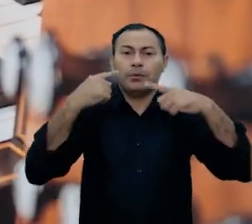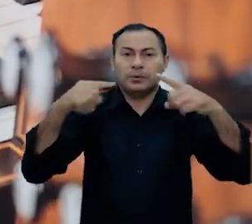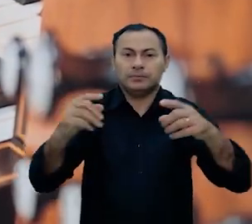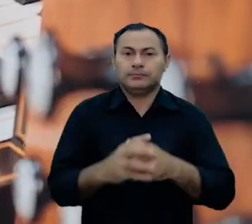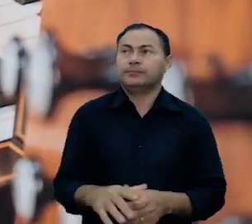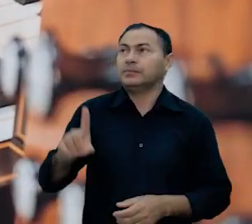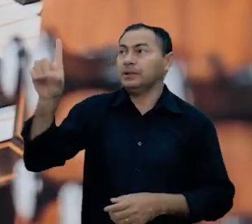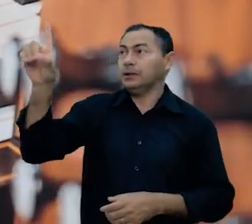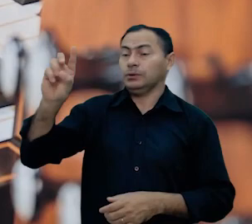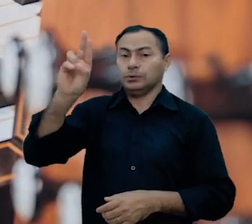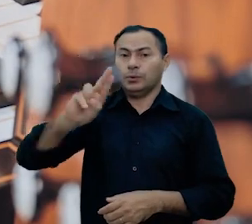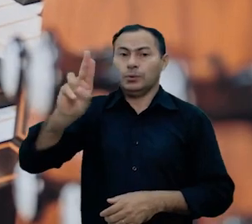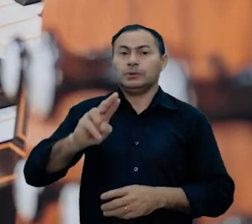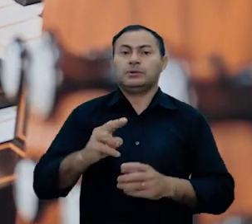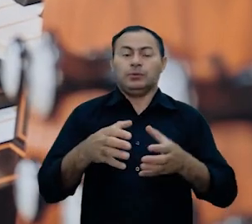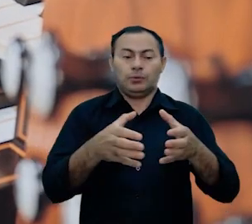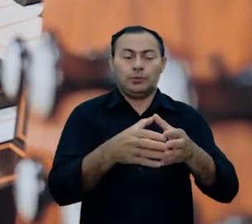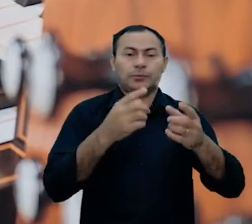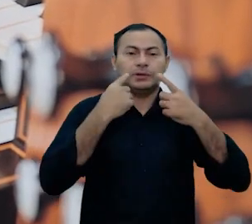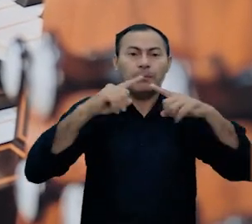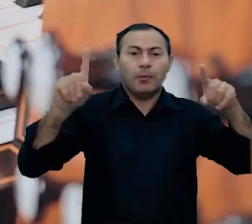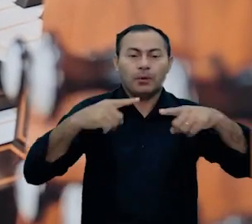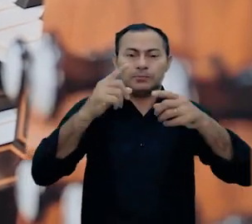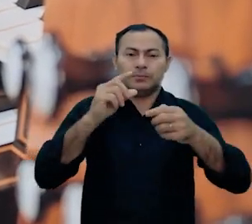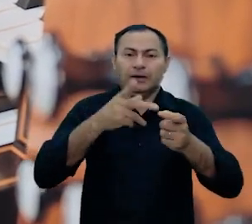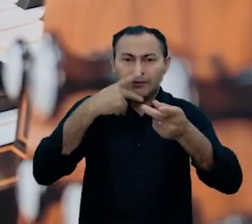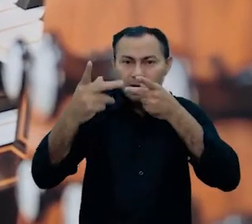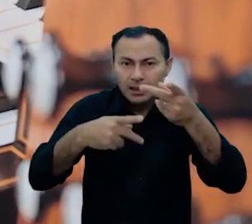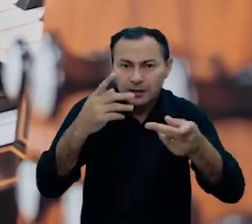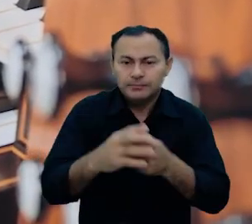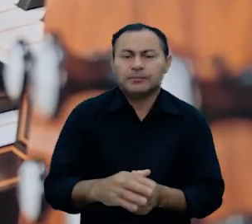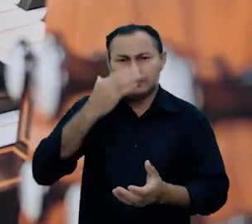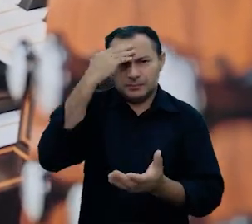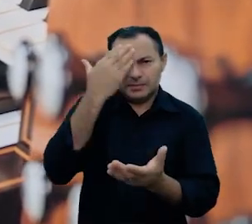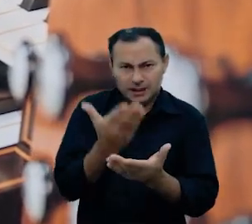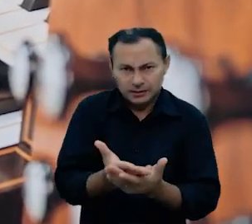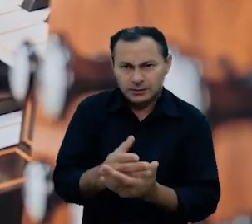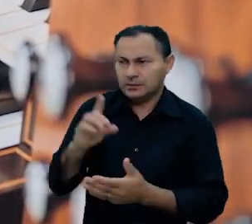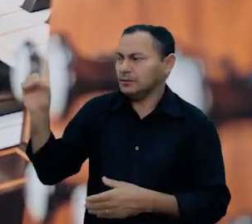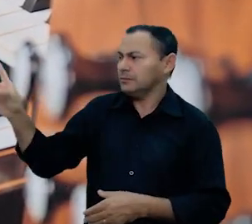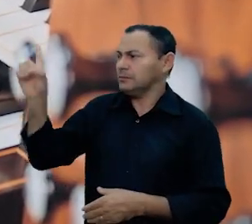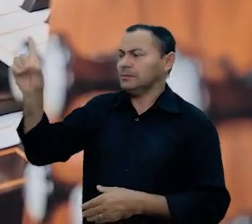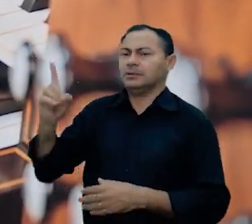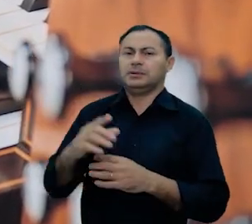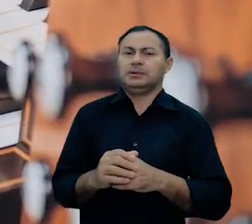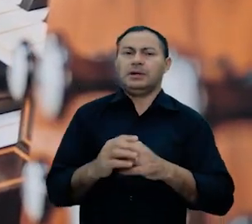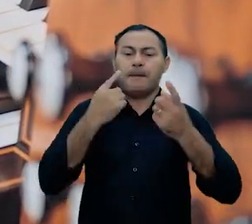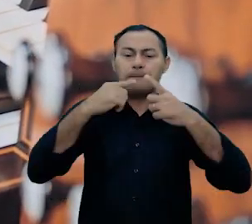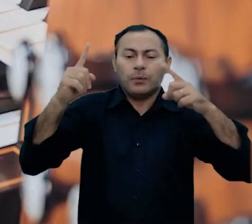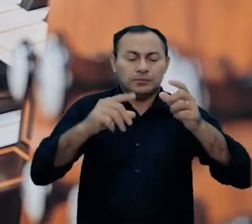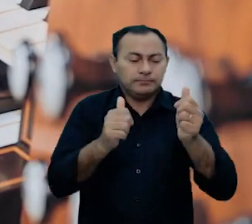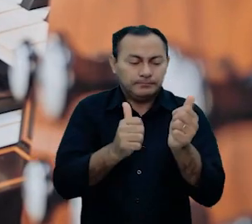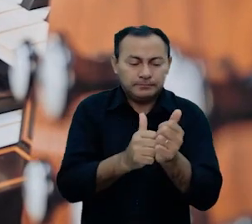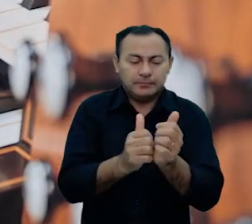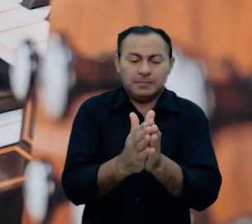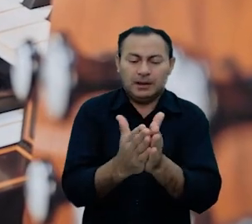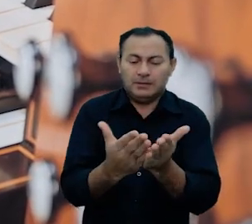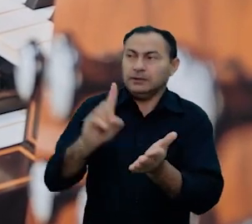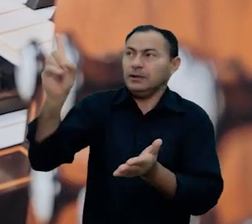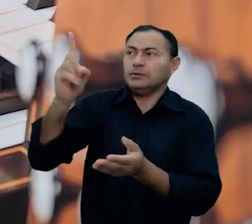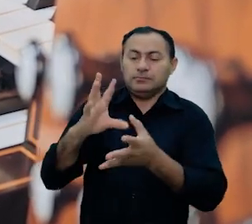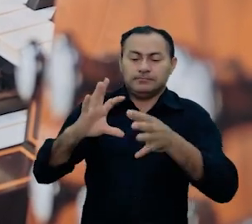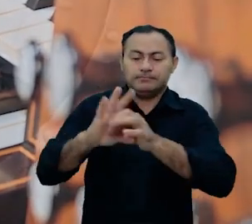música. Deus usa o Ministério de Música para falar. Creio que Davi aproximou a música da palavra de Deus e os uniu